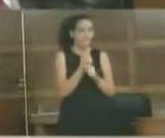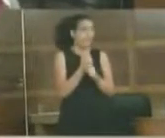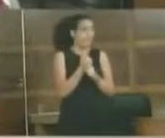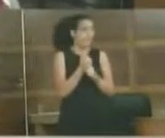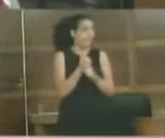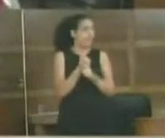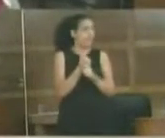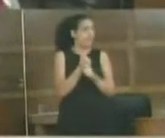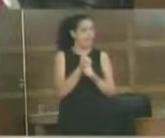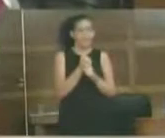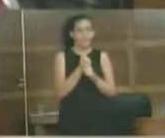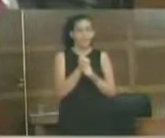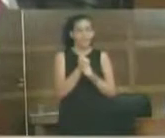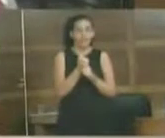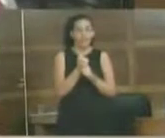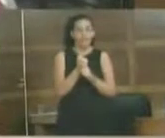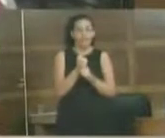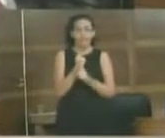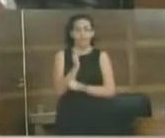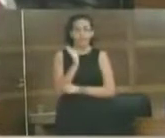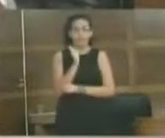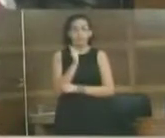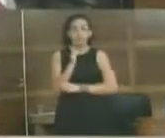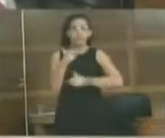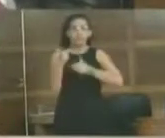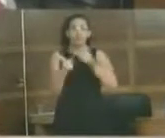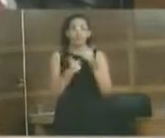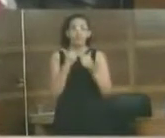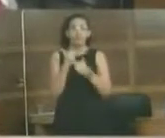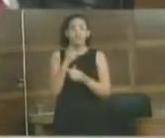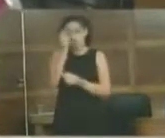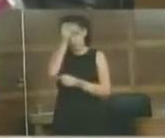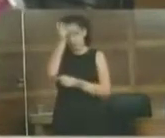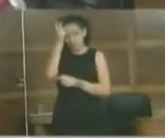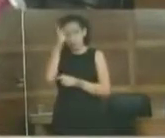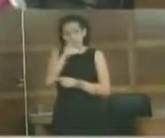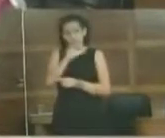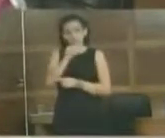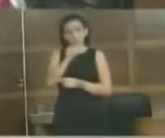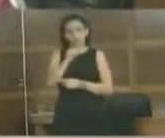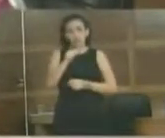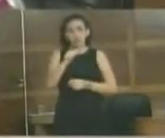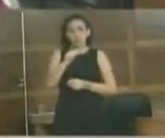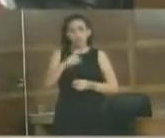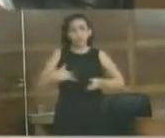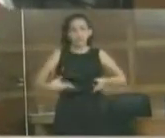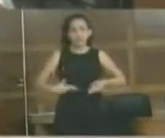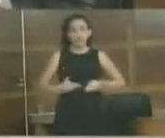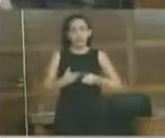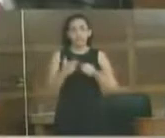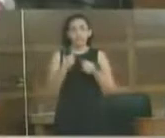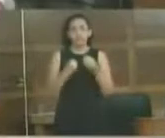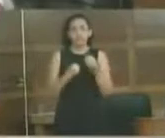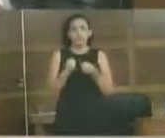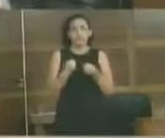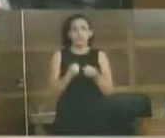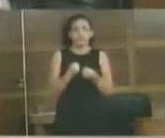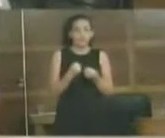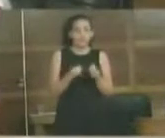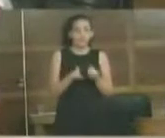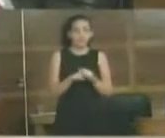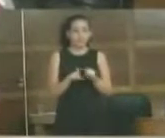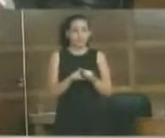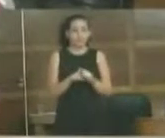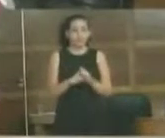essa bandeira está sendo bem levantada no município, o castramóvel, eu não sei se está aí a Patrícia do